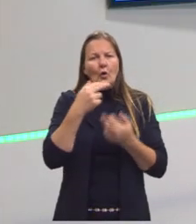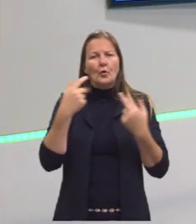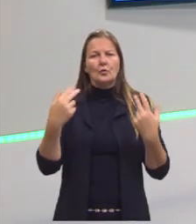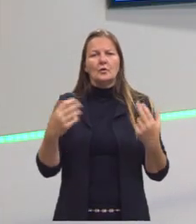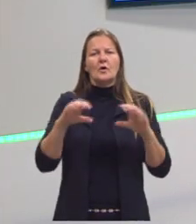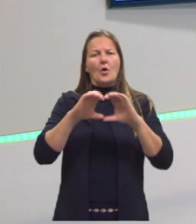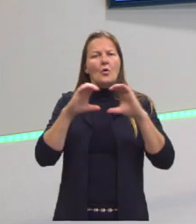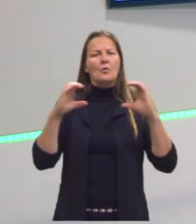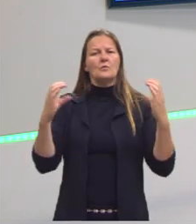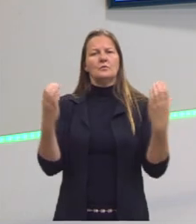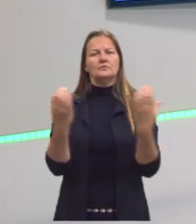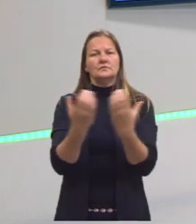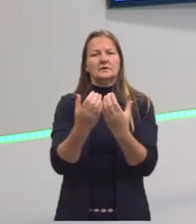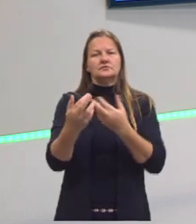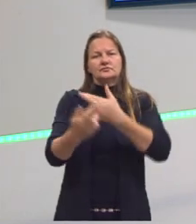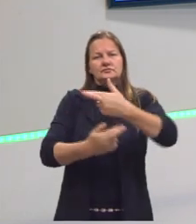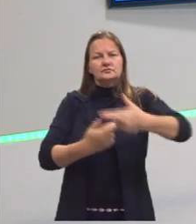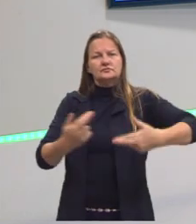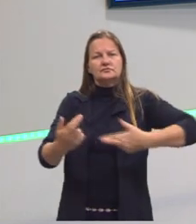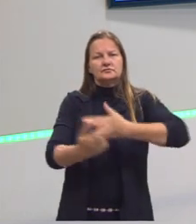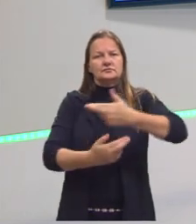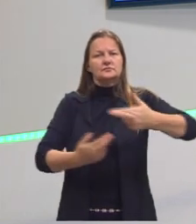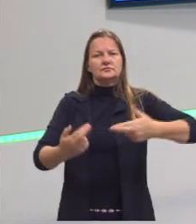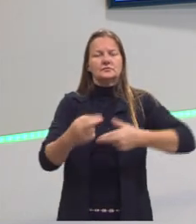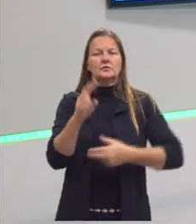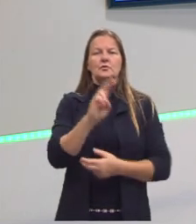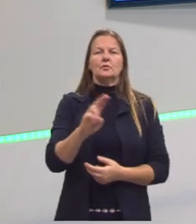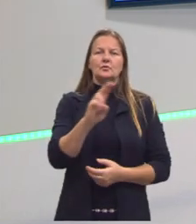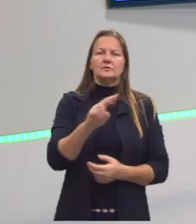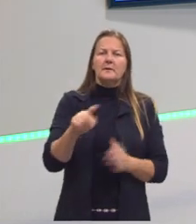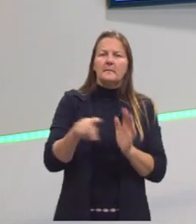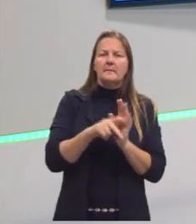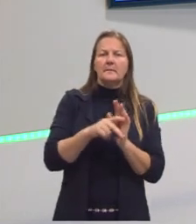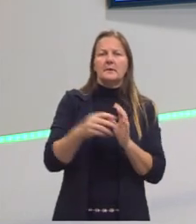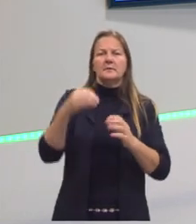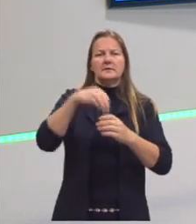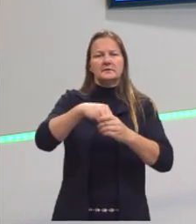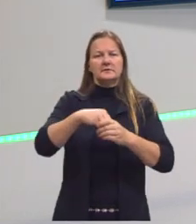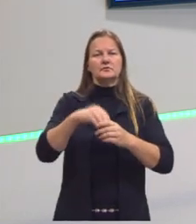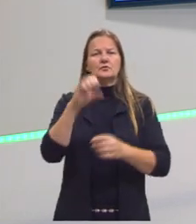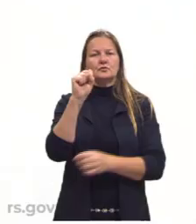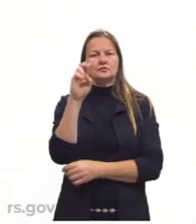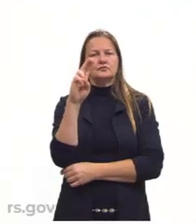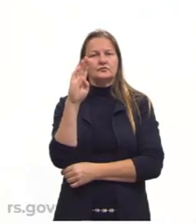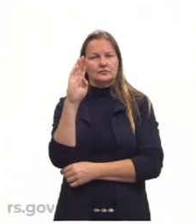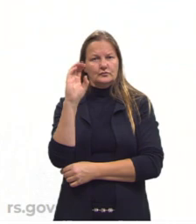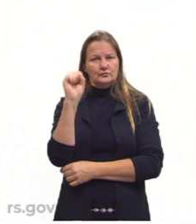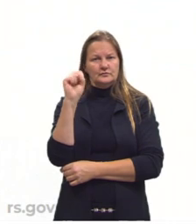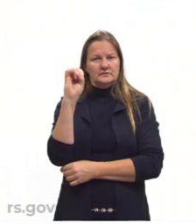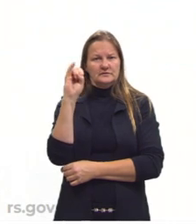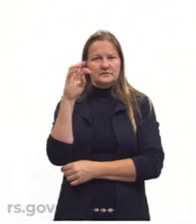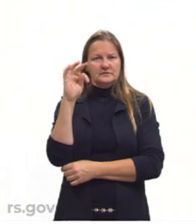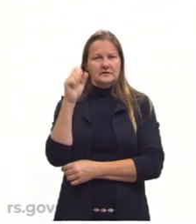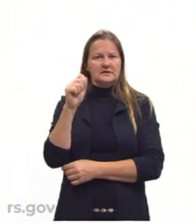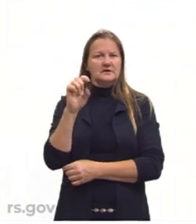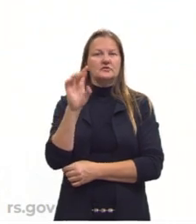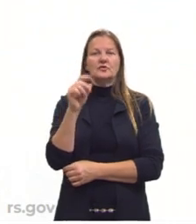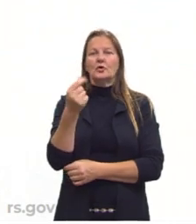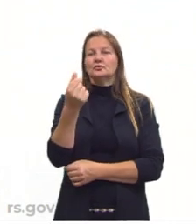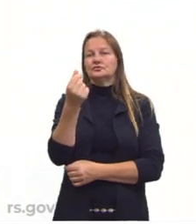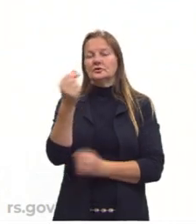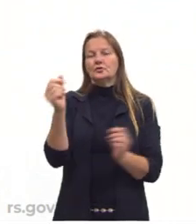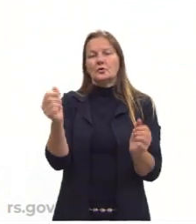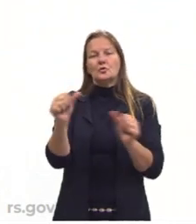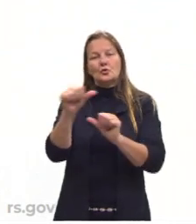comunidades aí que são relacionados a isto usa muito o dentro da subsistência não só o dinheiro tá a gurizada